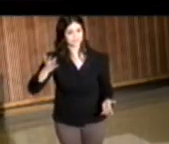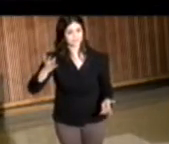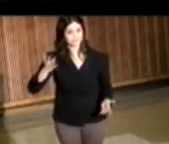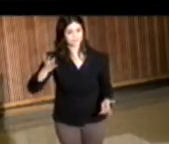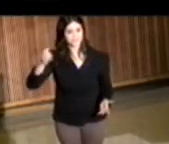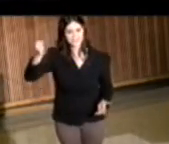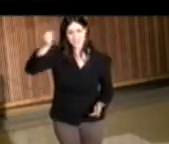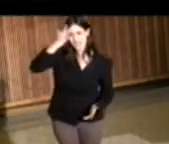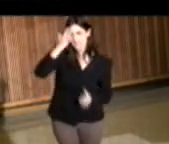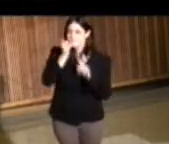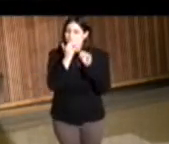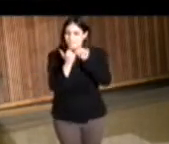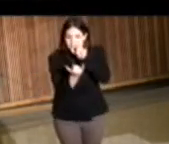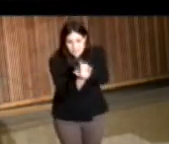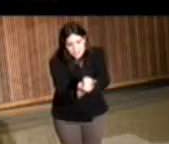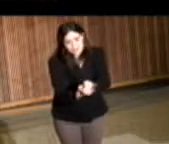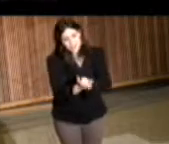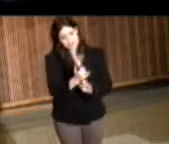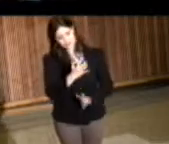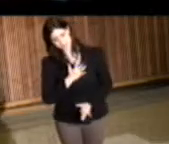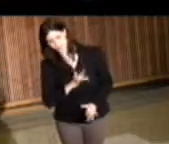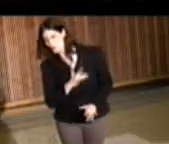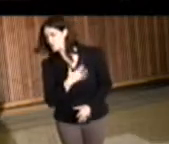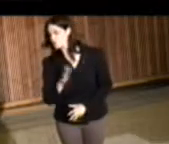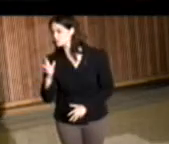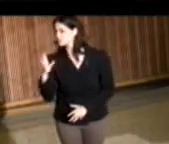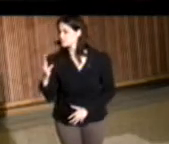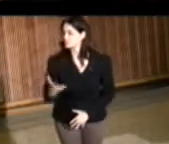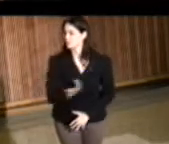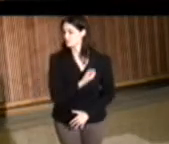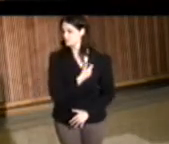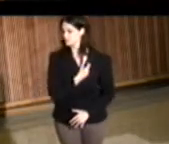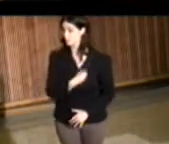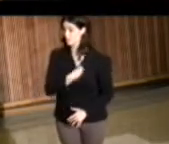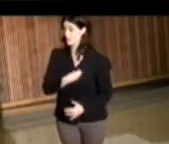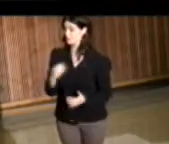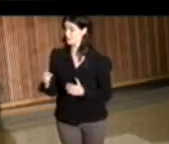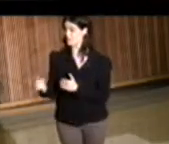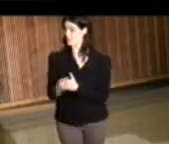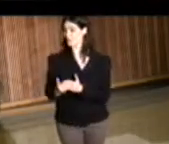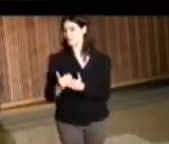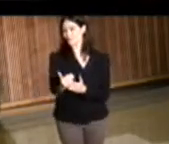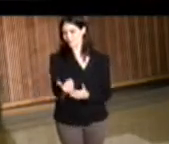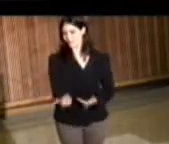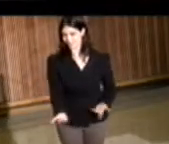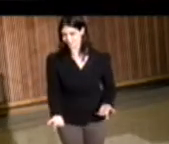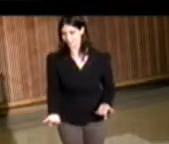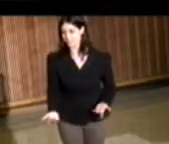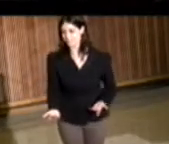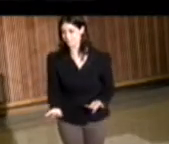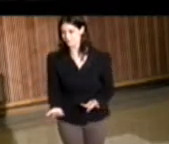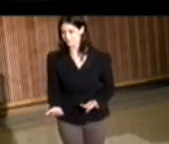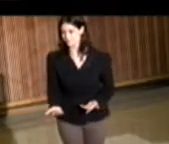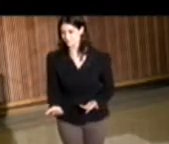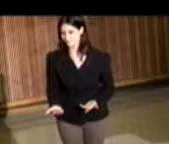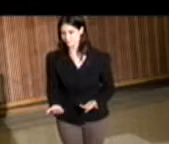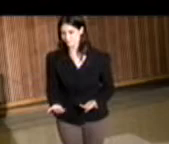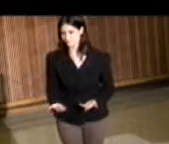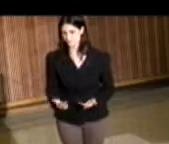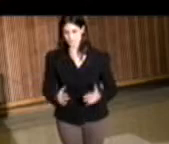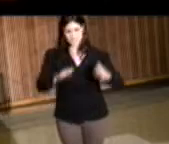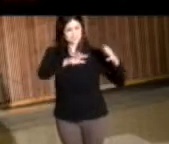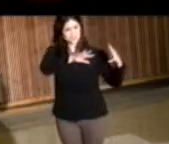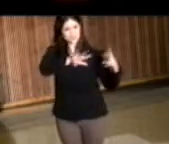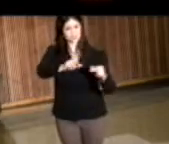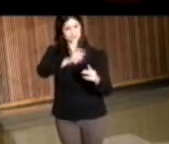Graça, perdão, misericórdia, salvação, uma nova vida. E quando todo mundo olhou